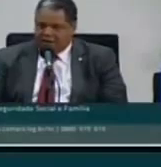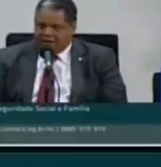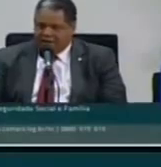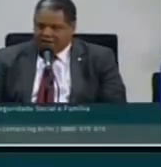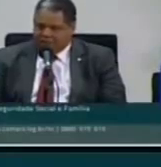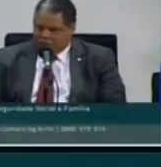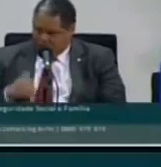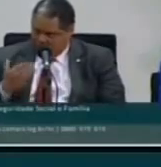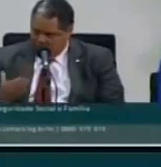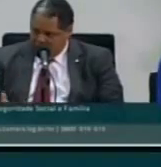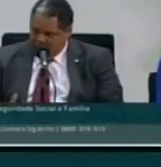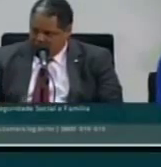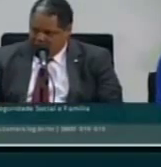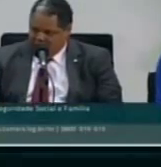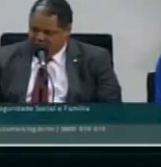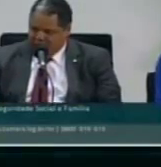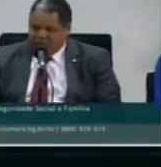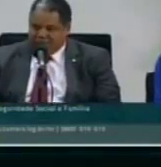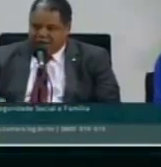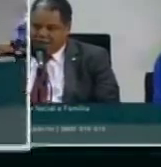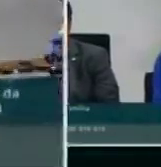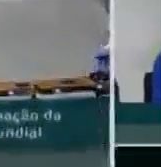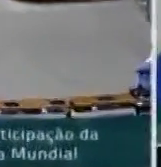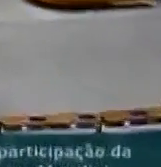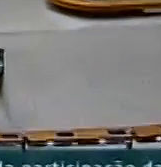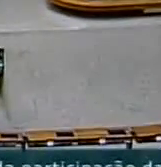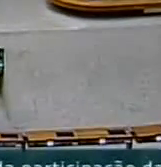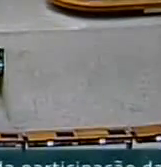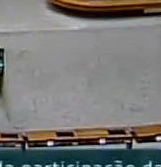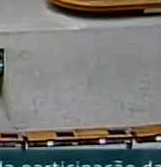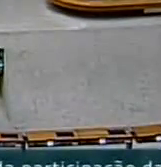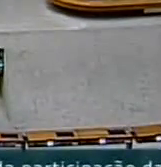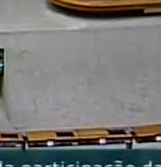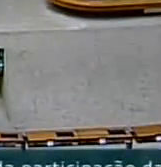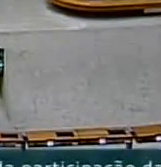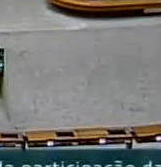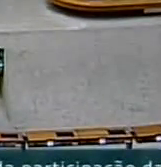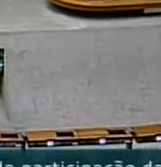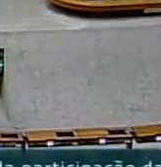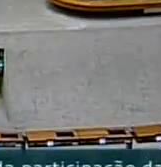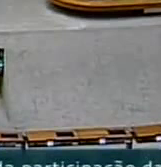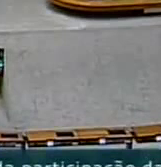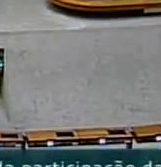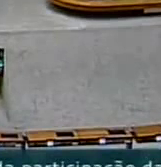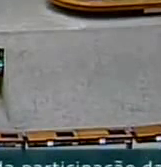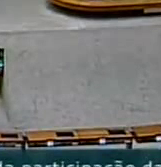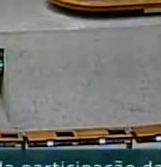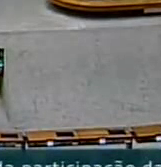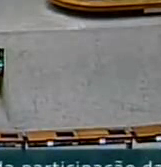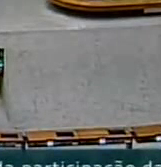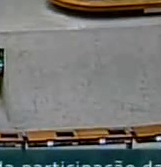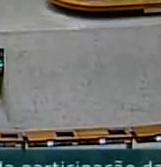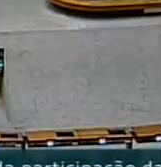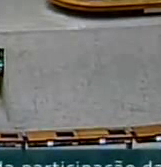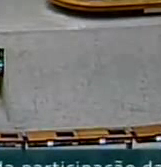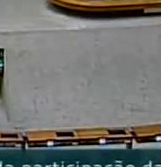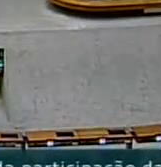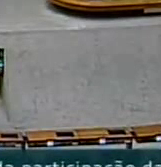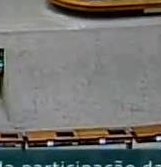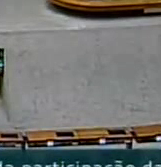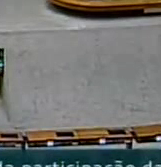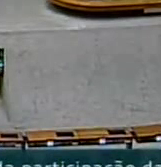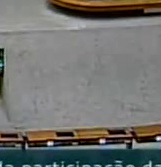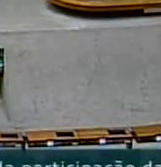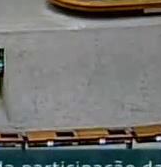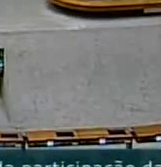o continente europeu. Sem embargo, a participação efetiva do Brasil na guerra somente foi decidida por iniciativa nossa,